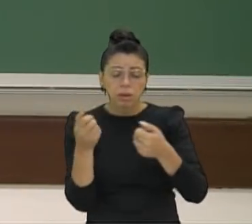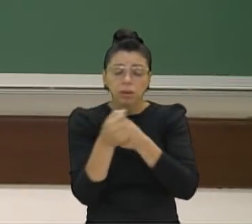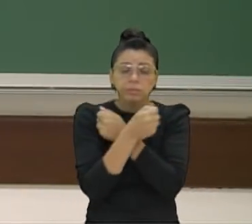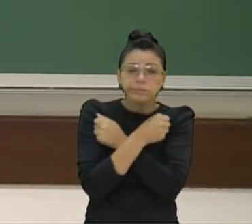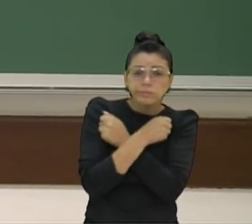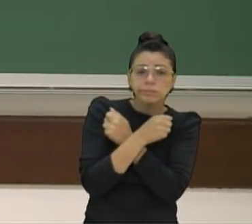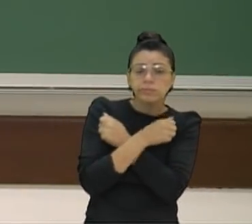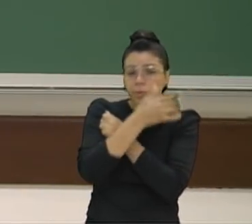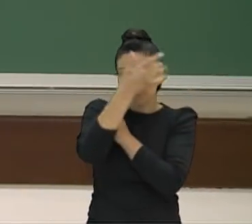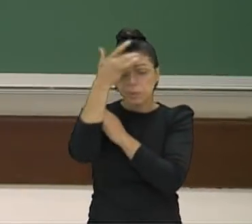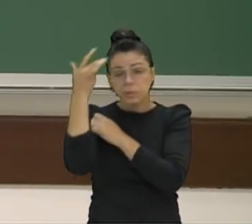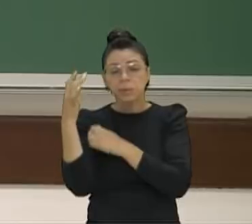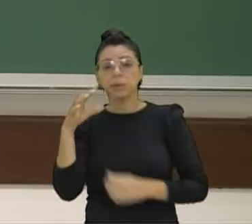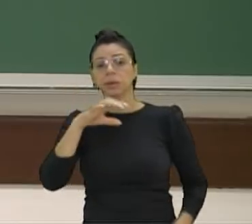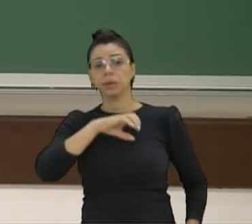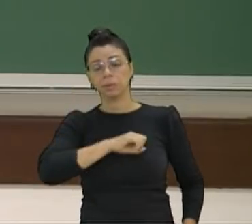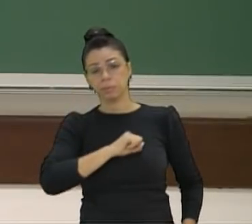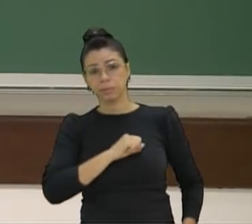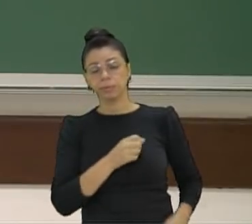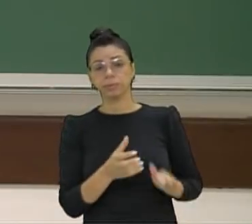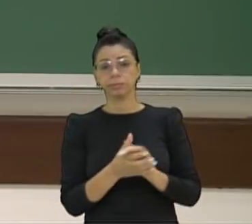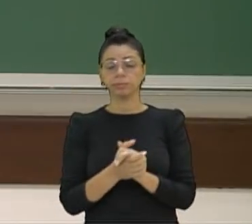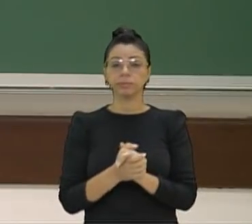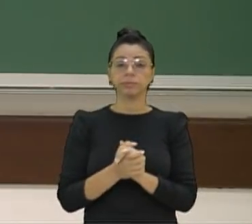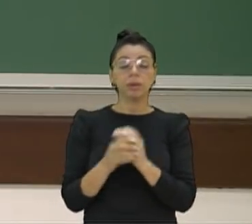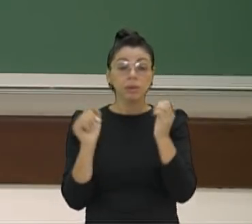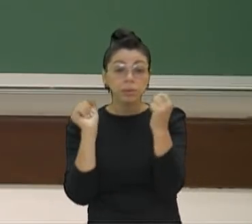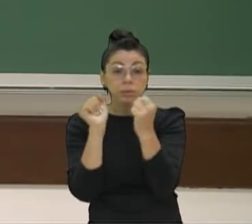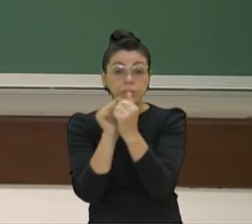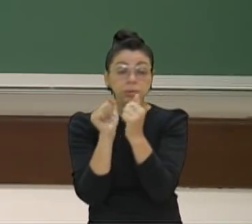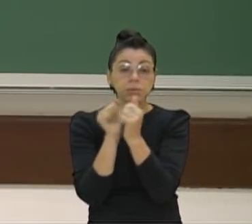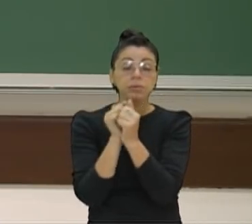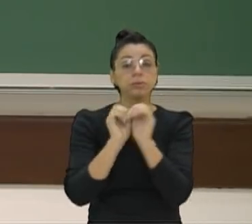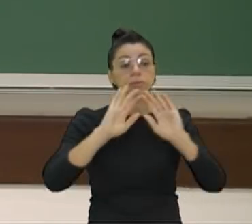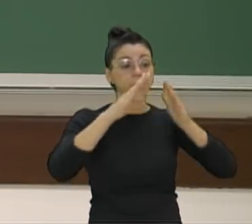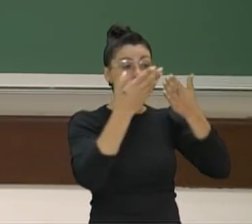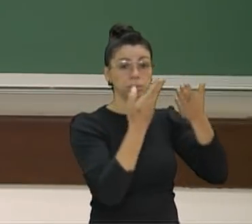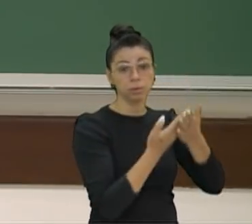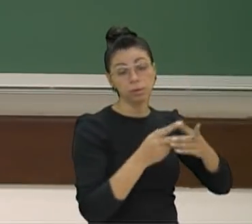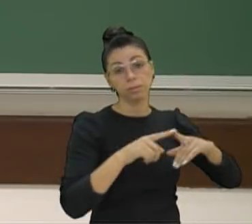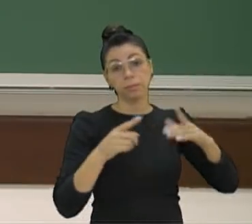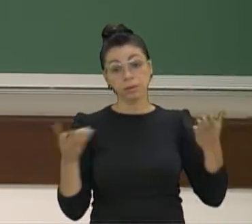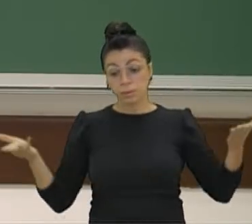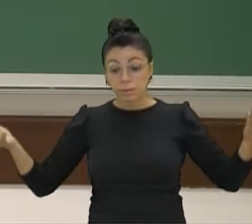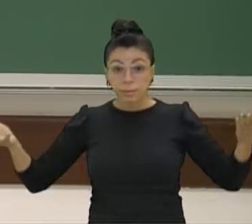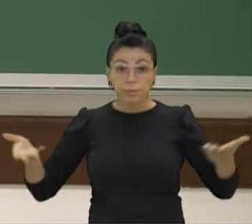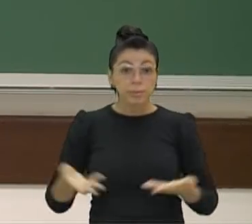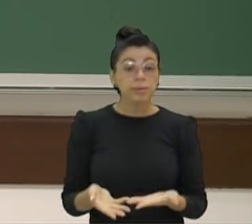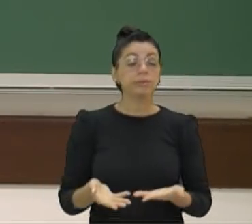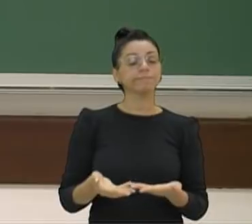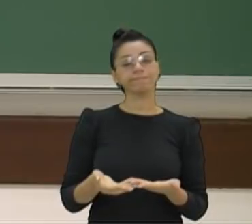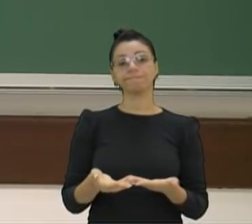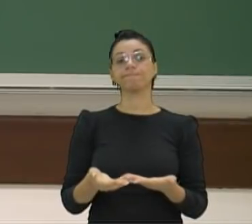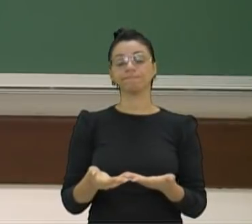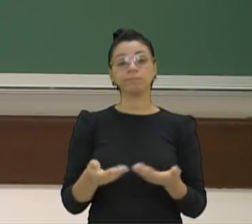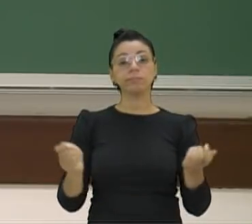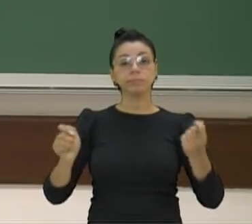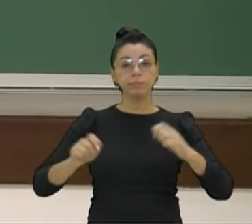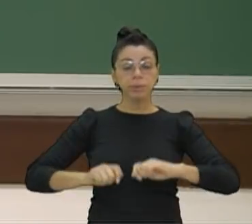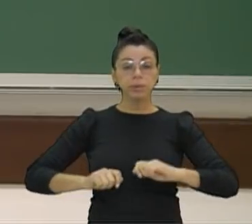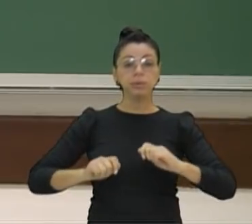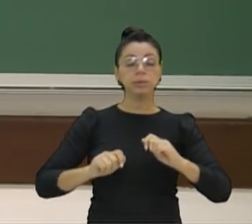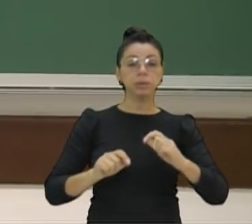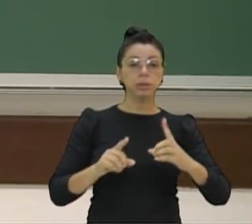gente ama, nós não gostaríamos de estar juntos também na escola, né? Mas neste momento, manter a